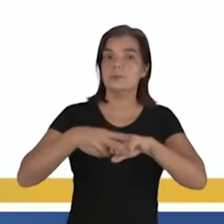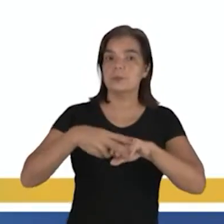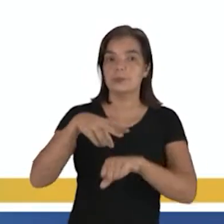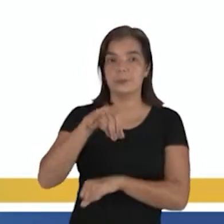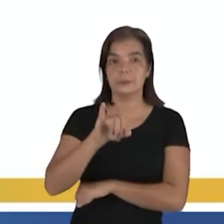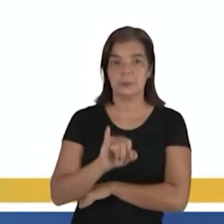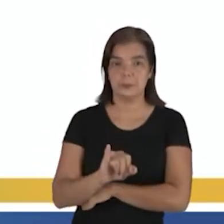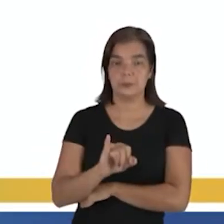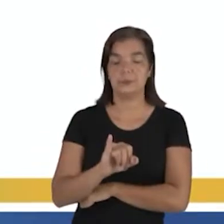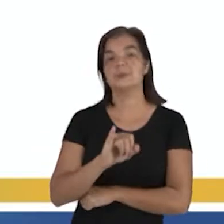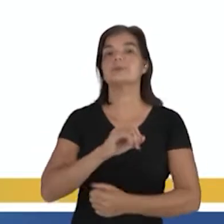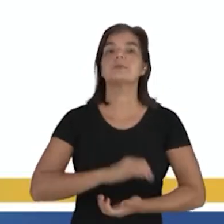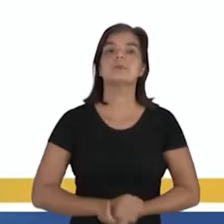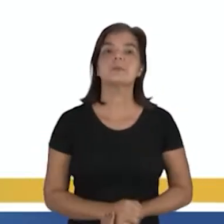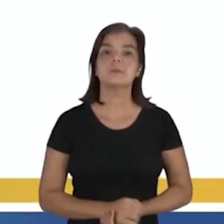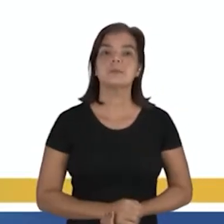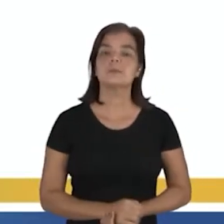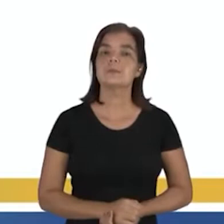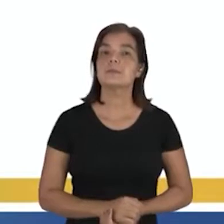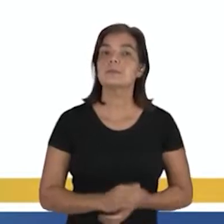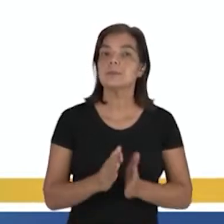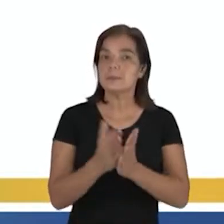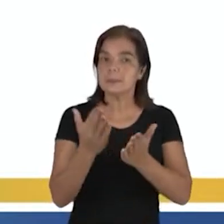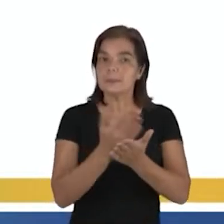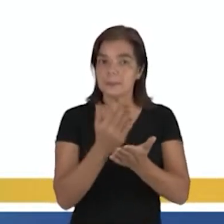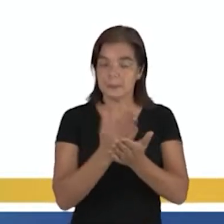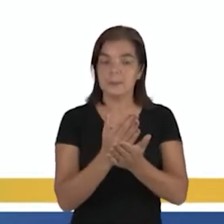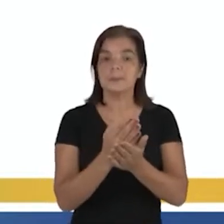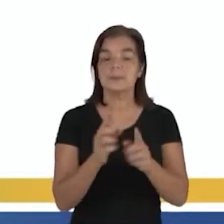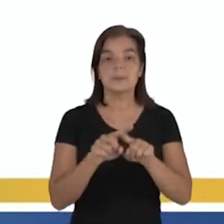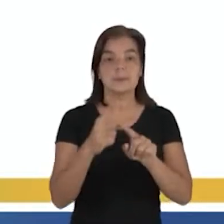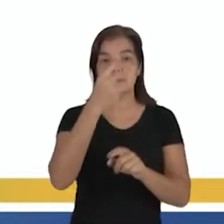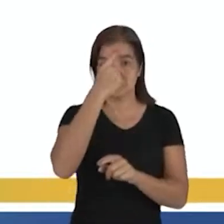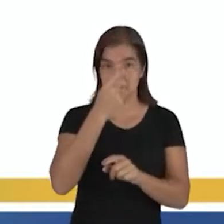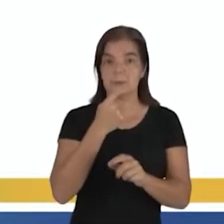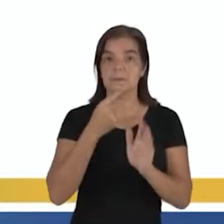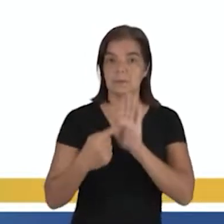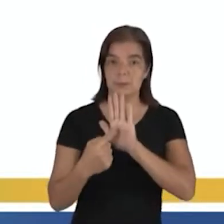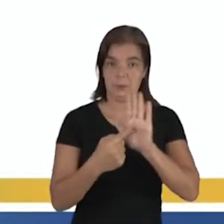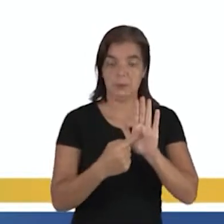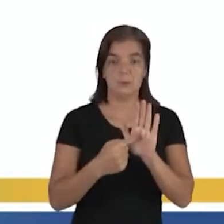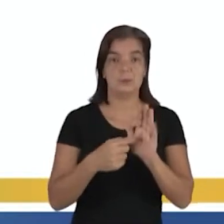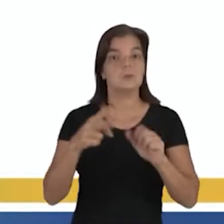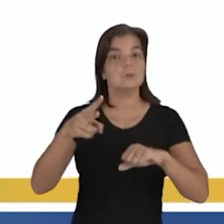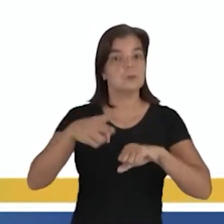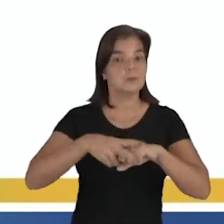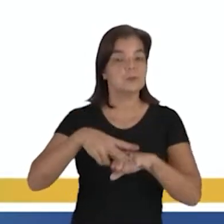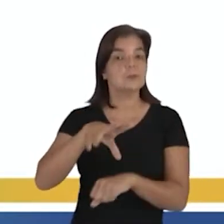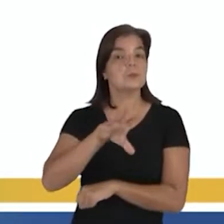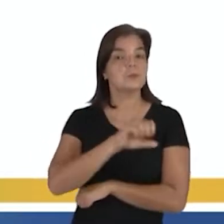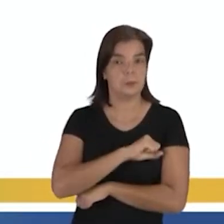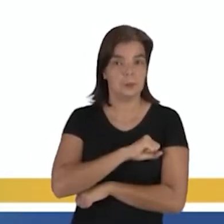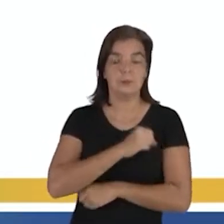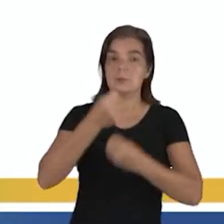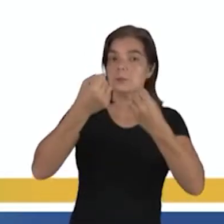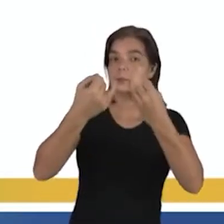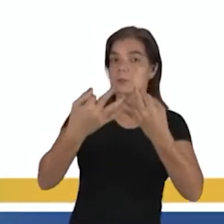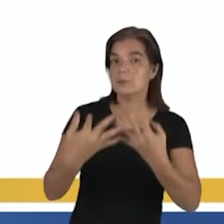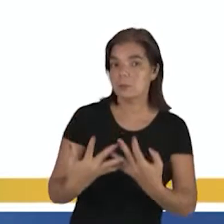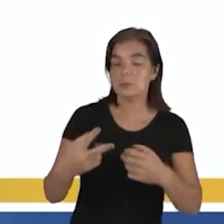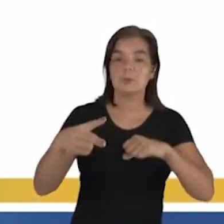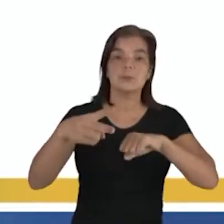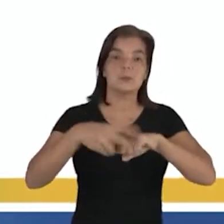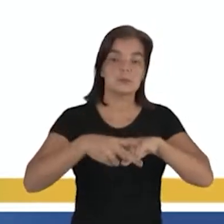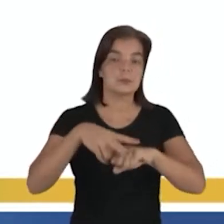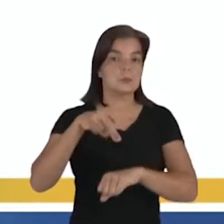verbo intransitivo. Na capa do livro de Mário de Andrade, o verbo amar está definido